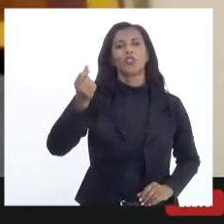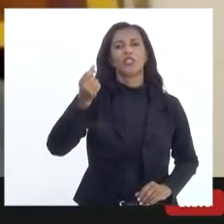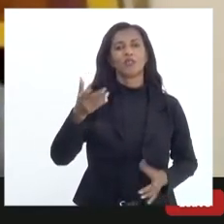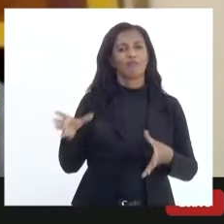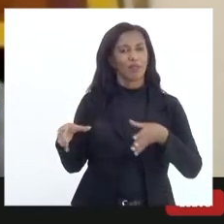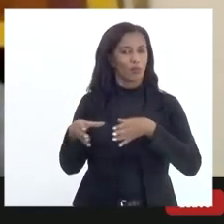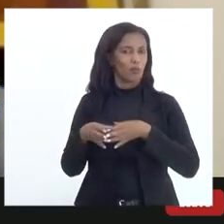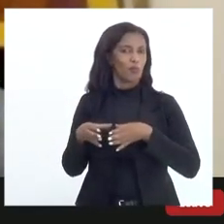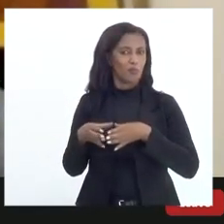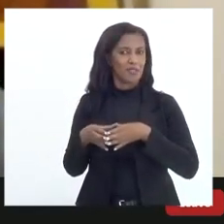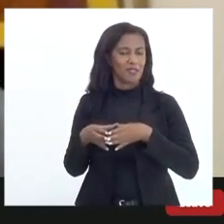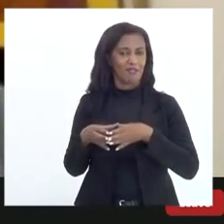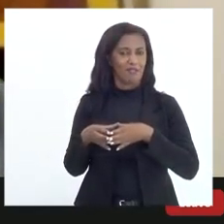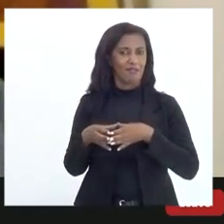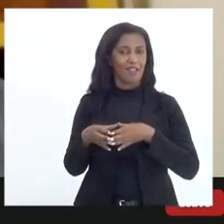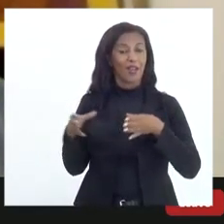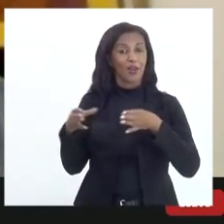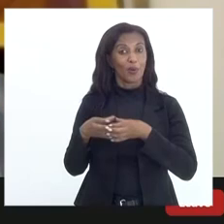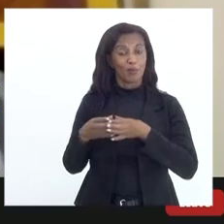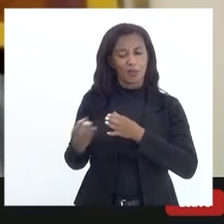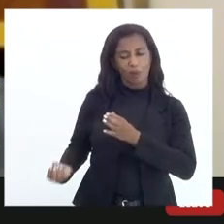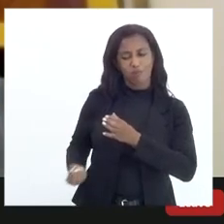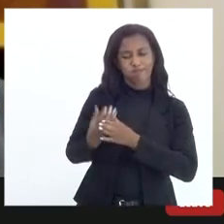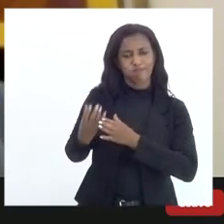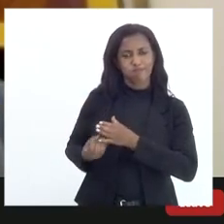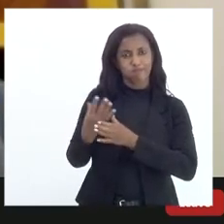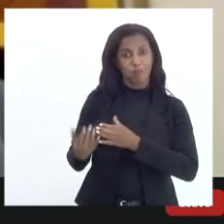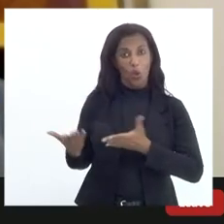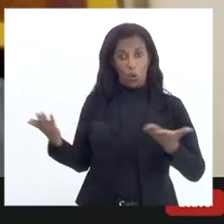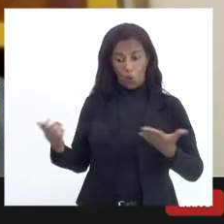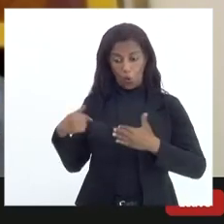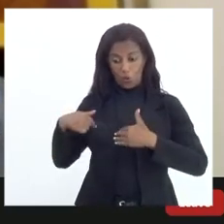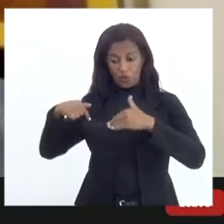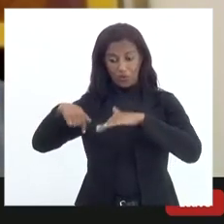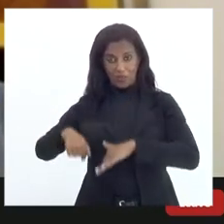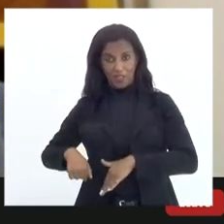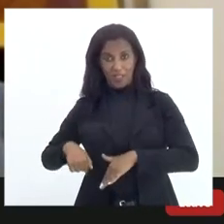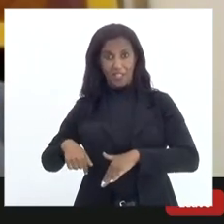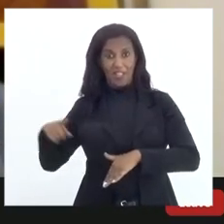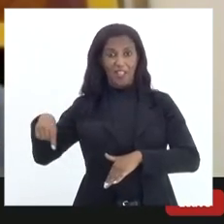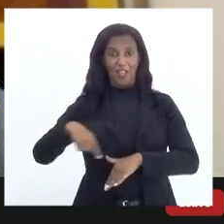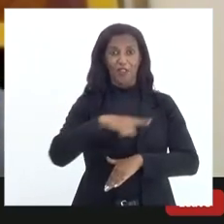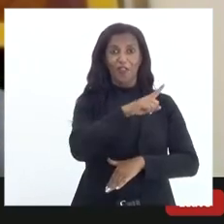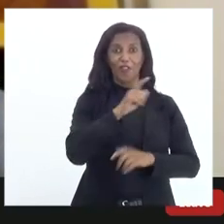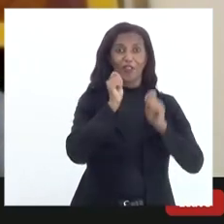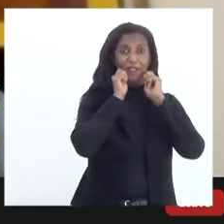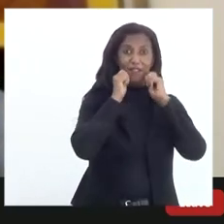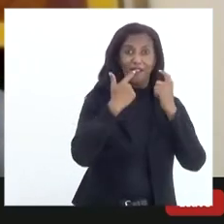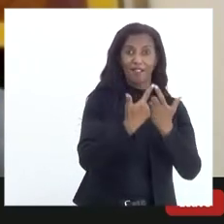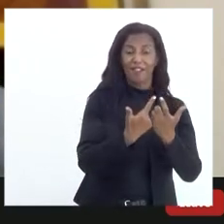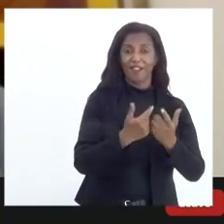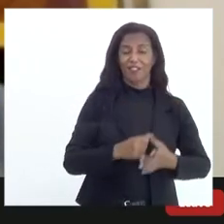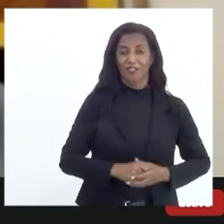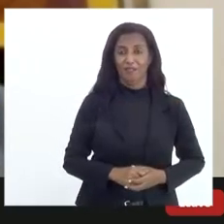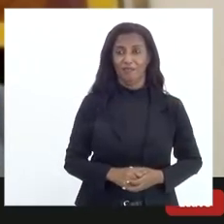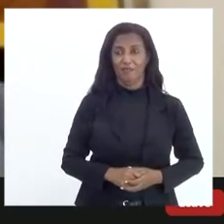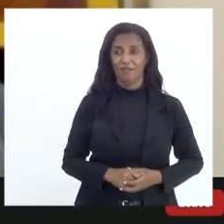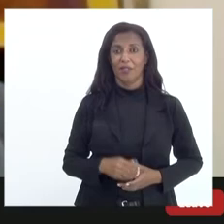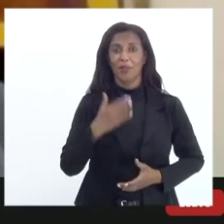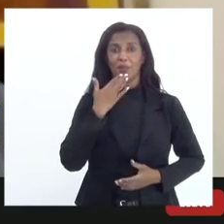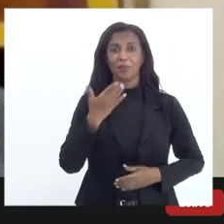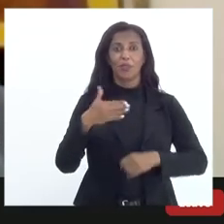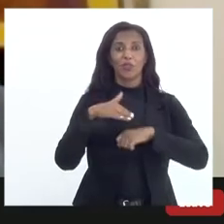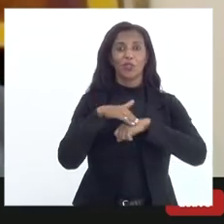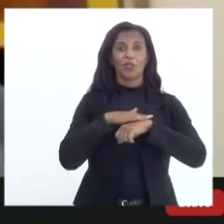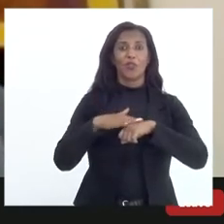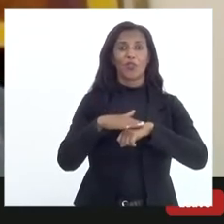comissão. Então, isso é um incentivo. Tanto que eu estou saindo daqui para ir na escola legislativa aí da própria Assembleia. Estão pedindo uma conversa comigo